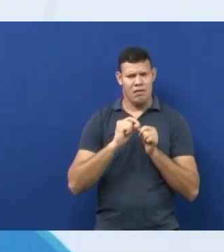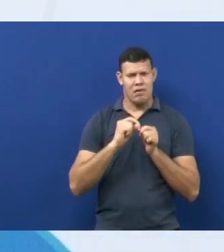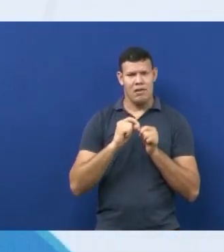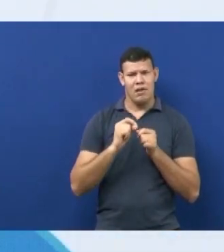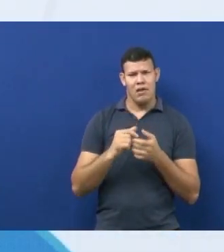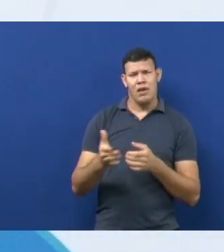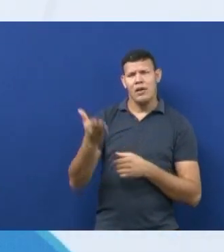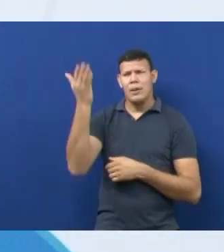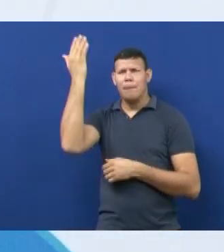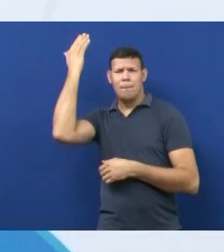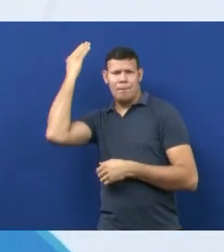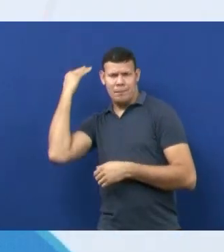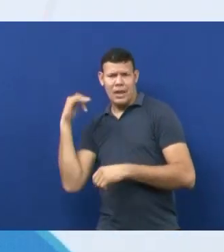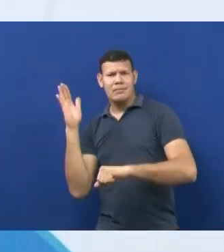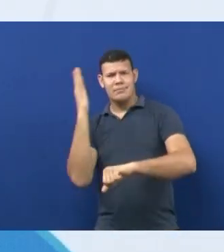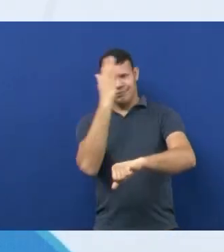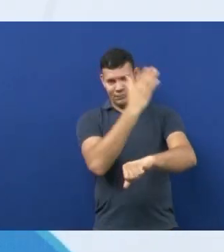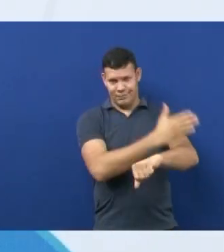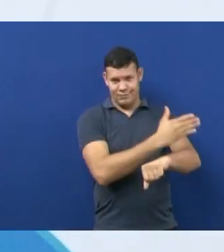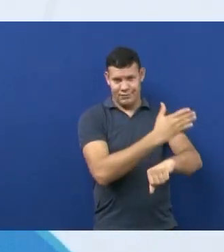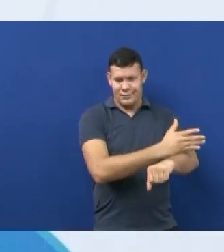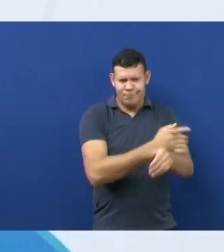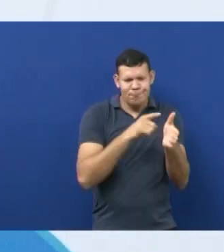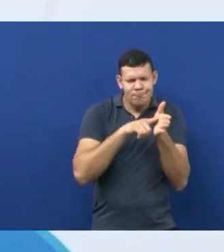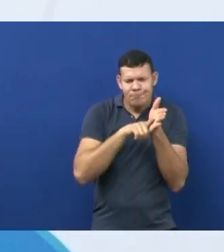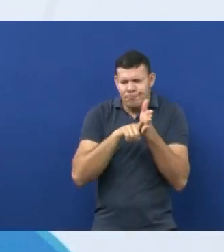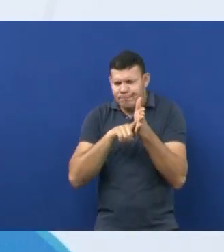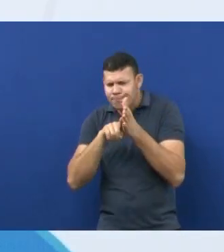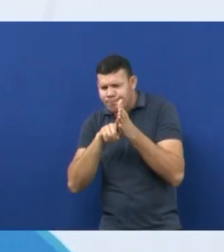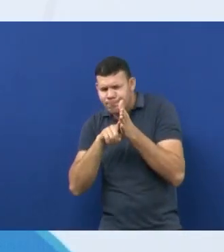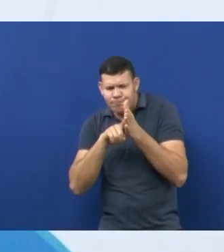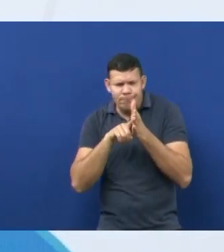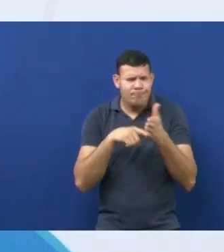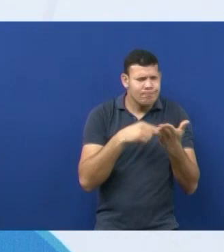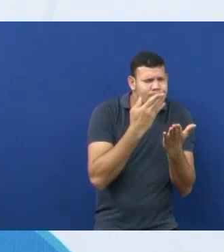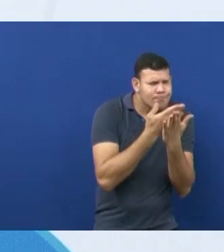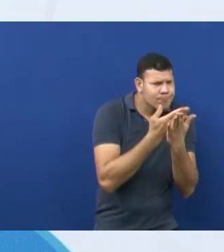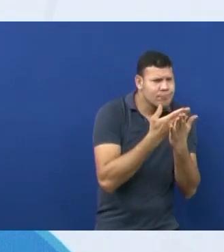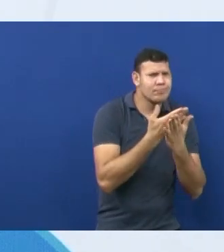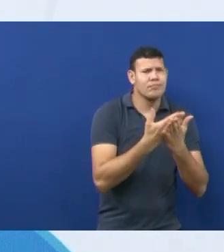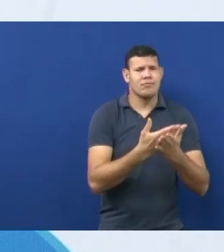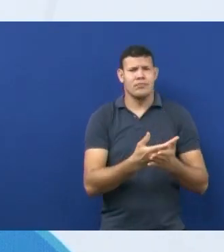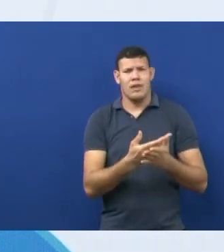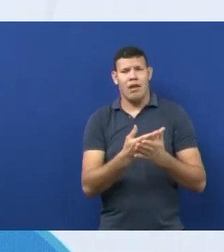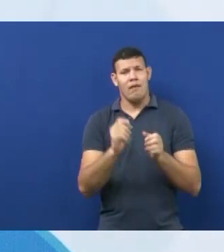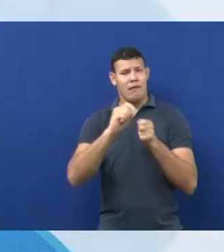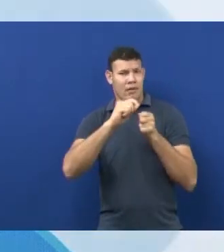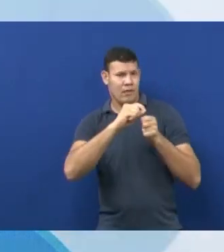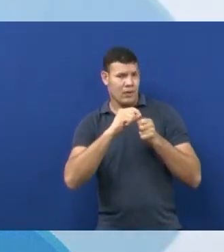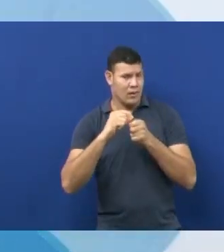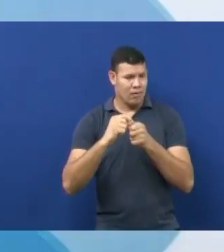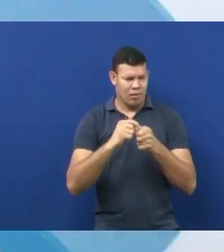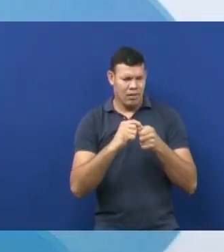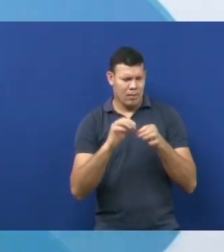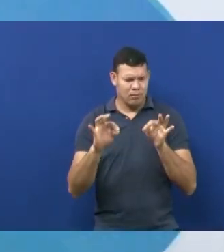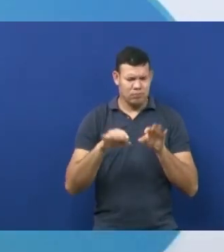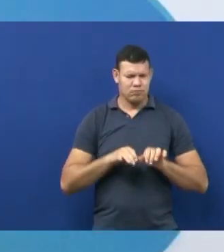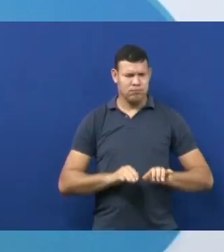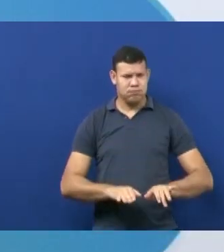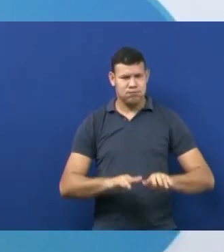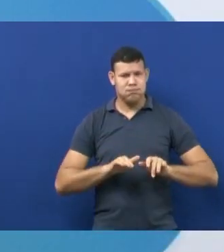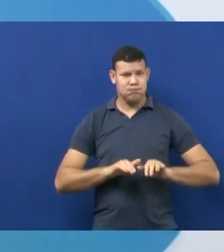época medieval, eu terei que pesquisar, estudar e conceber figurinos que reportem a esta